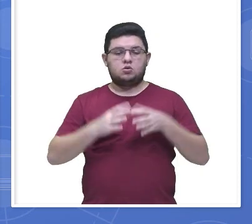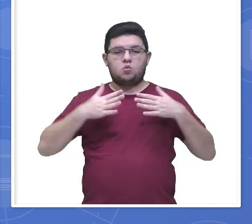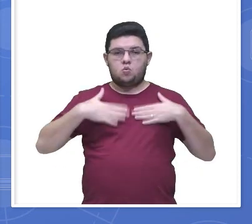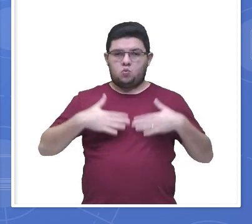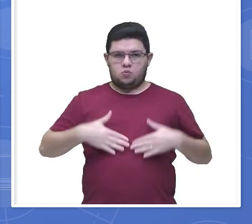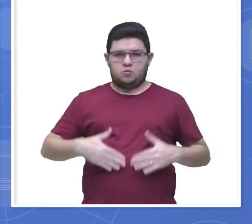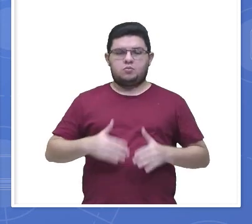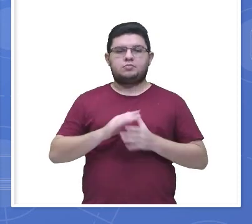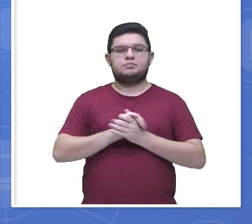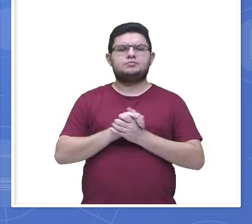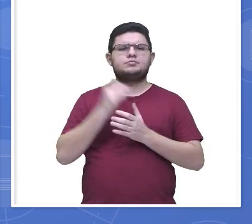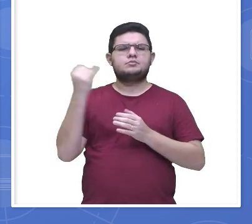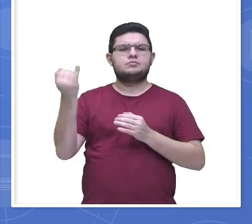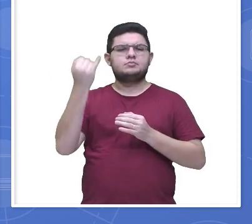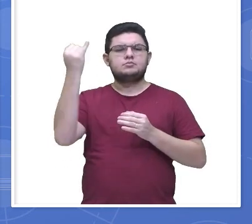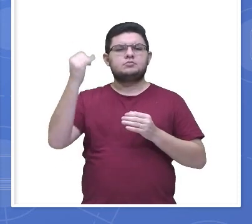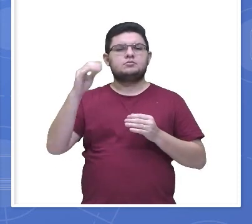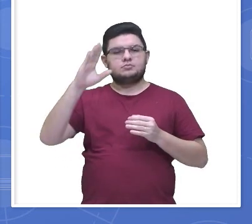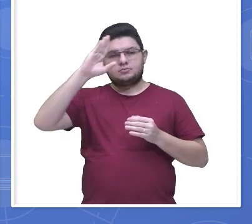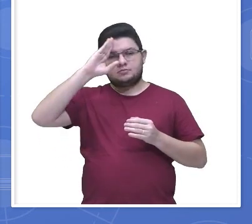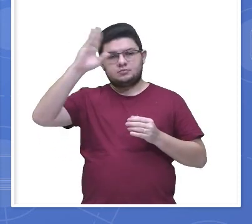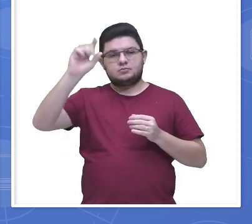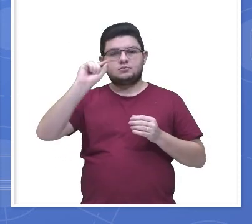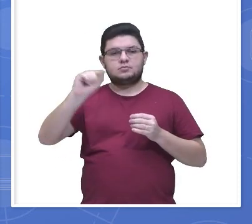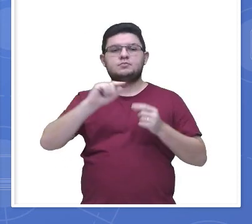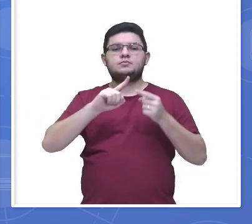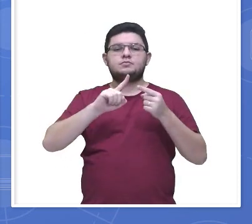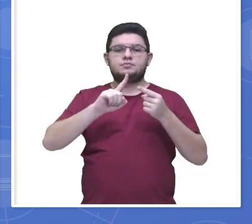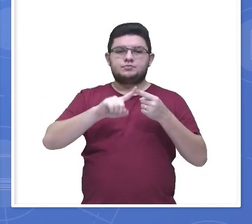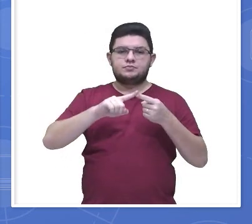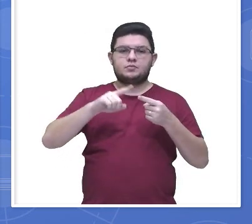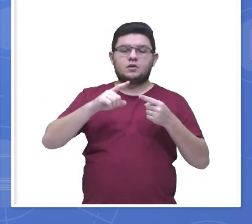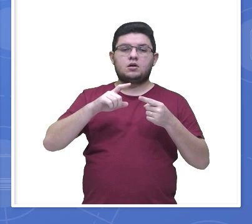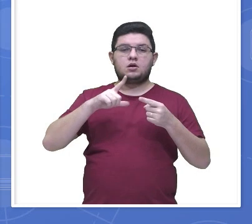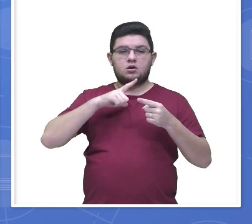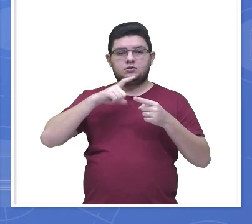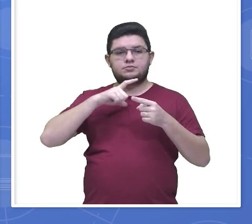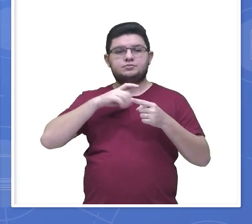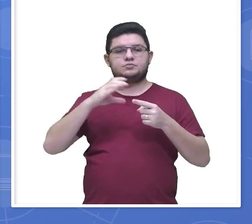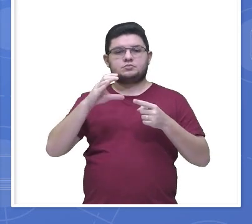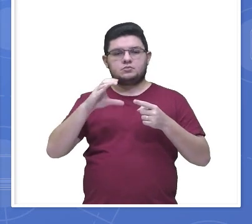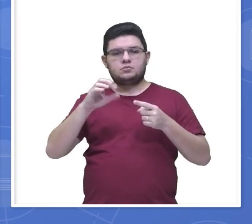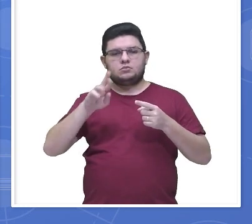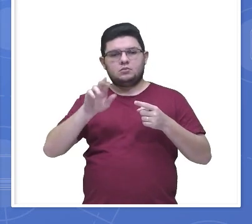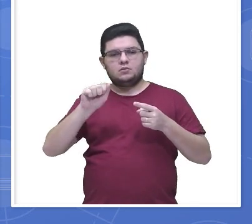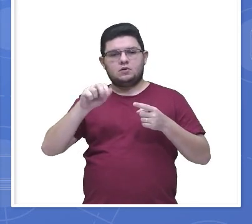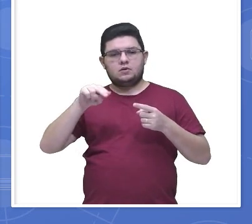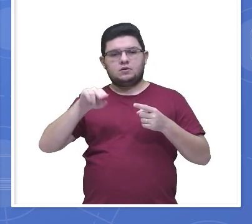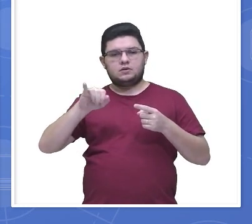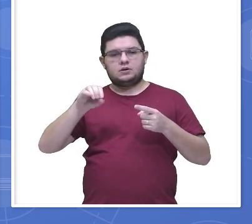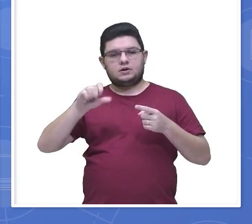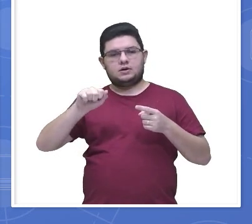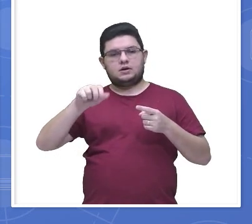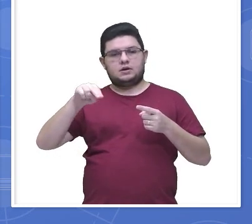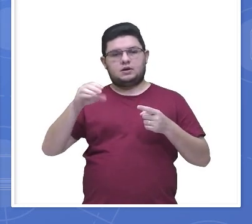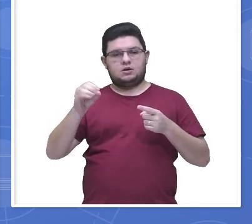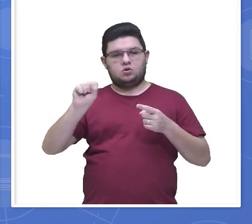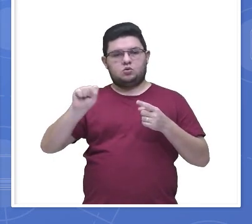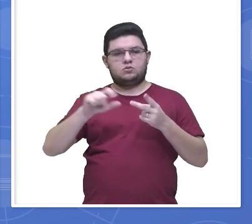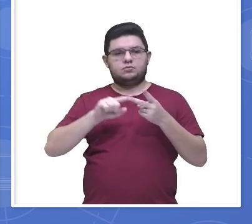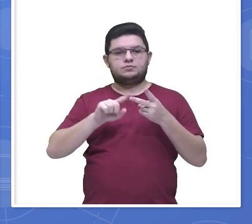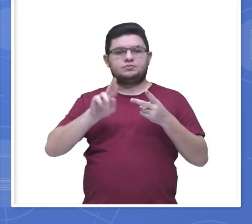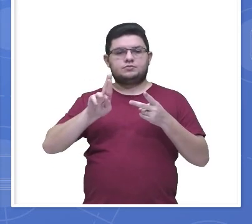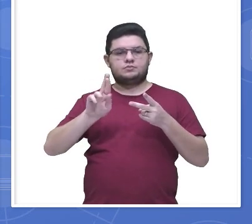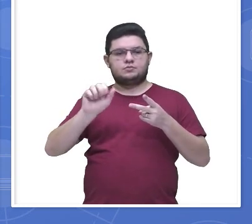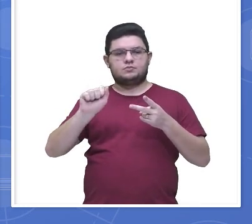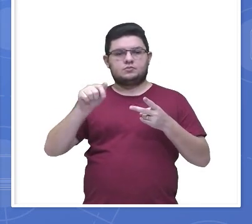destacar que existem dois tipos de nervos, os cranianos e os raquidianos. O sistema nervoso periférico ele pode ser dividido em,